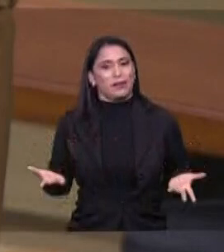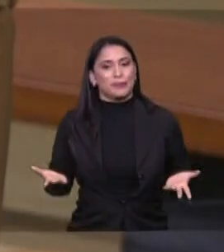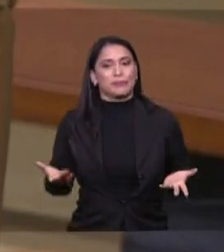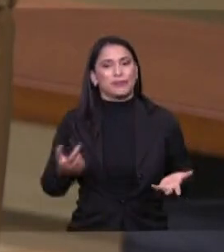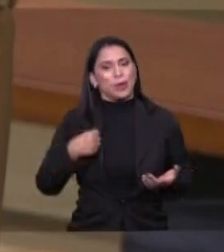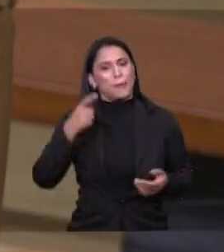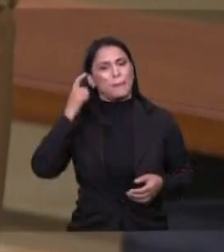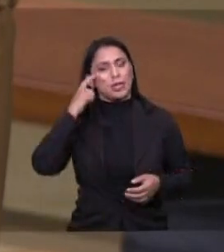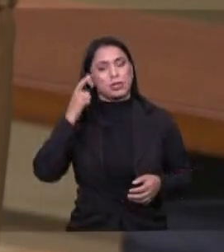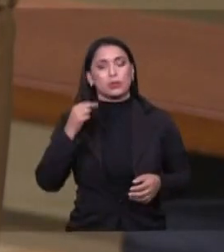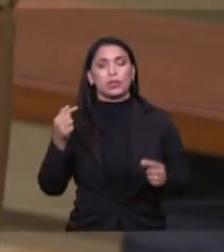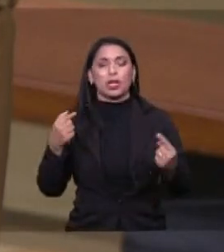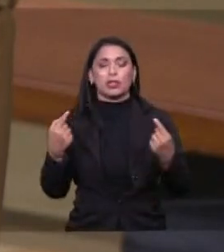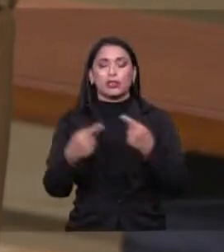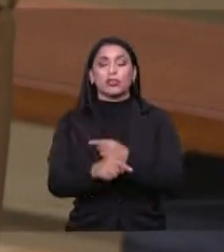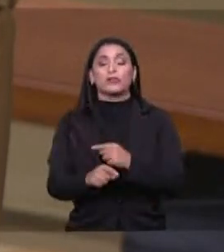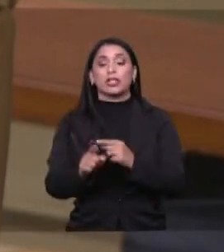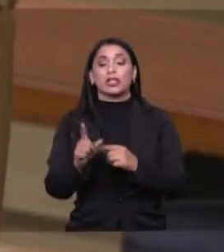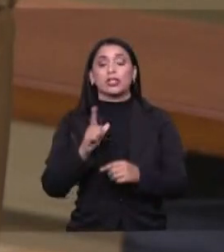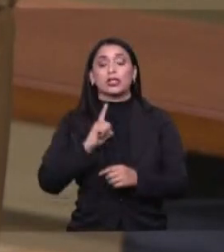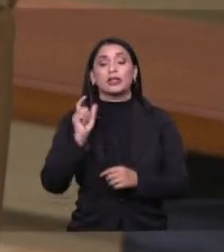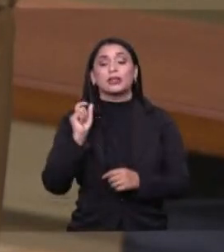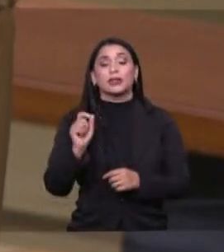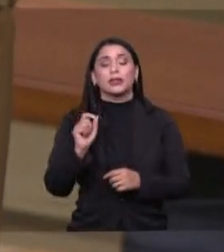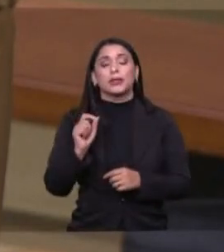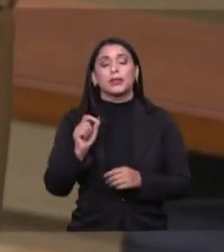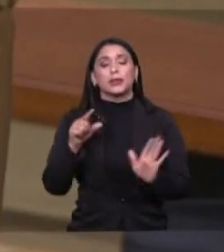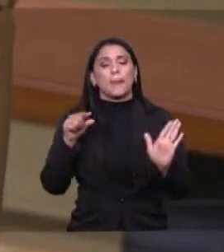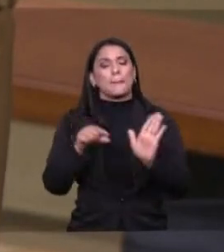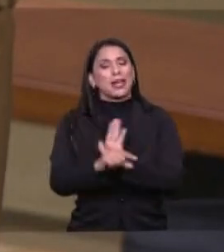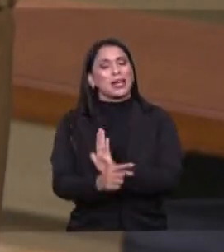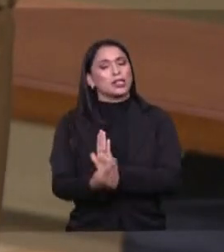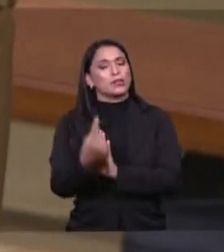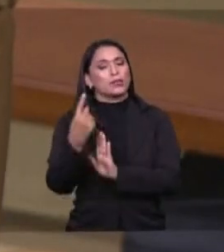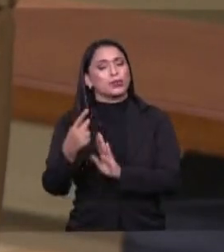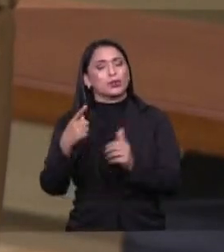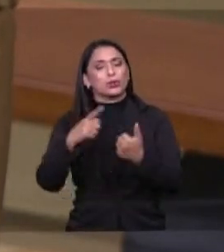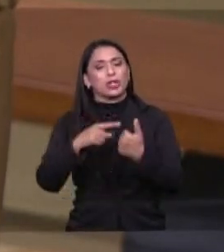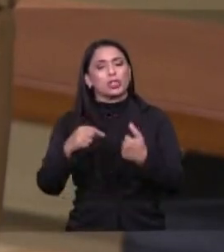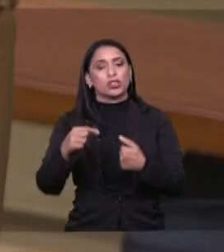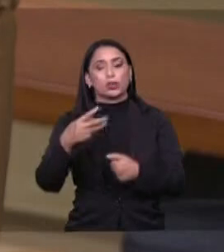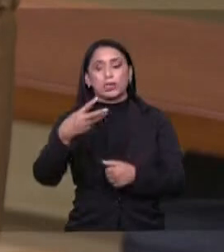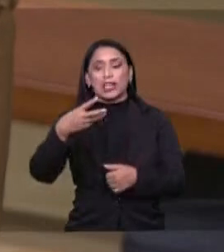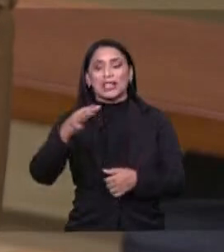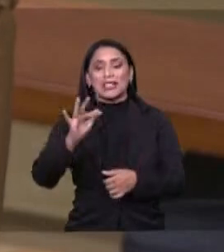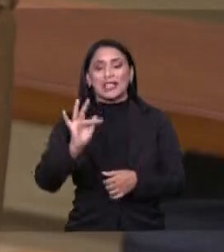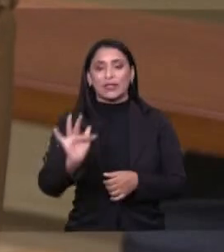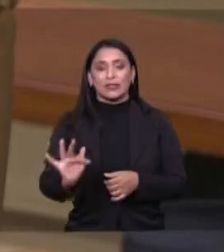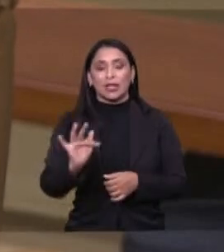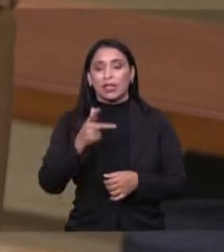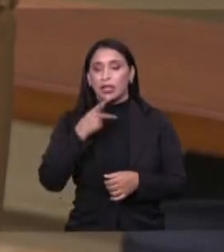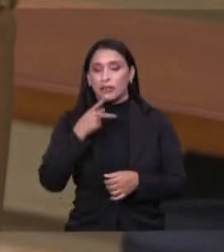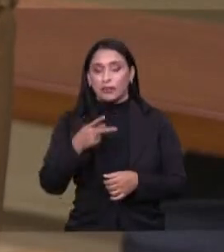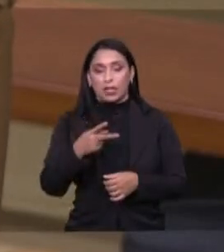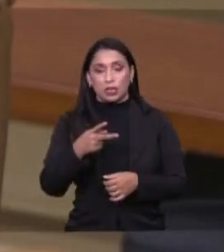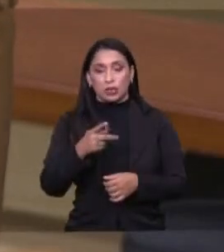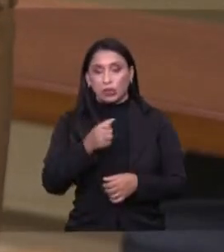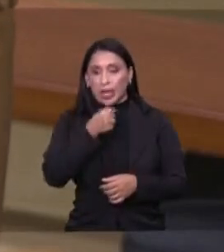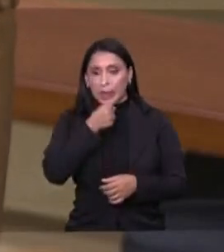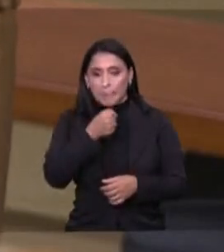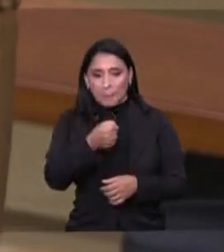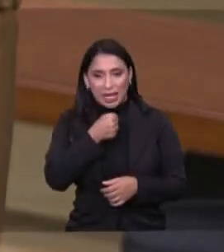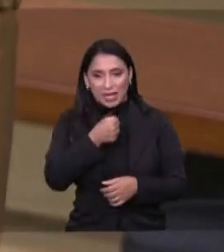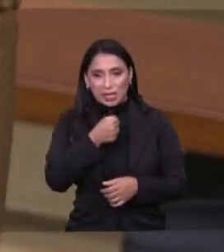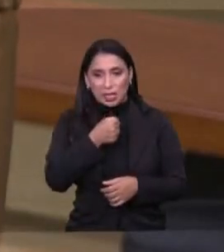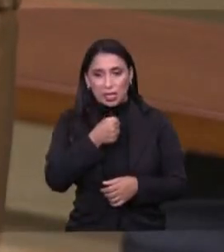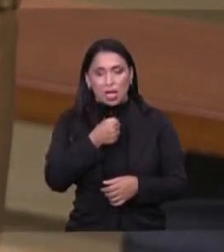parece a divergência... Aqui não me parece que o parágrafo único do artigo 3F se dirija à imprensa. Não é